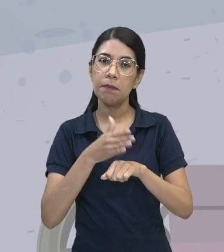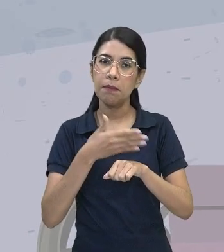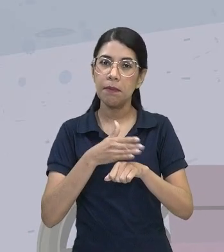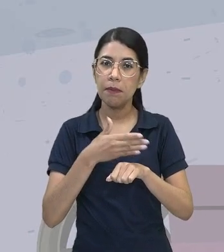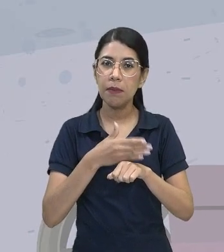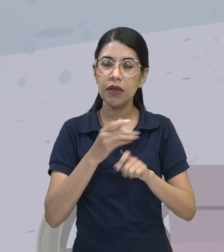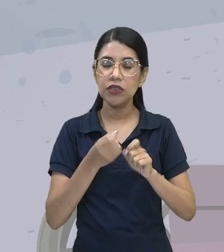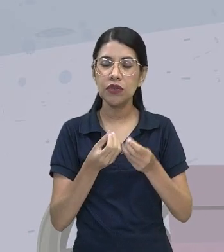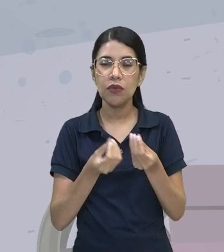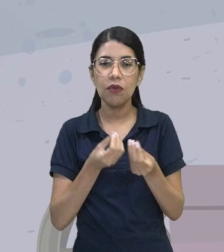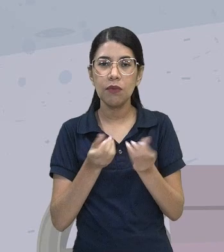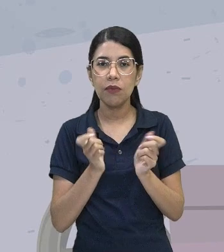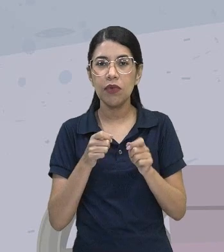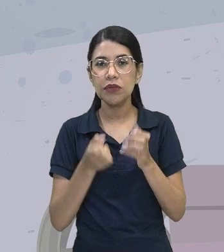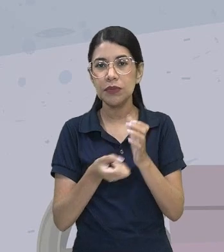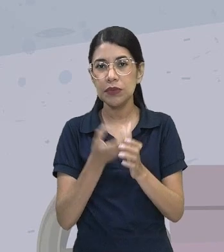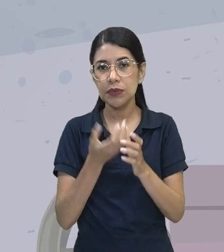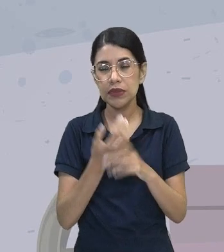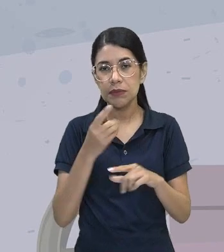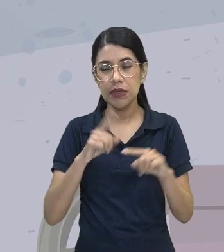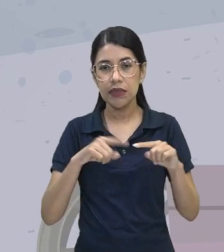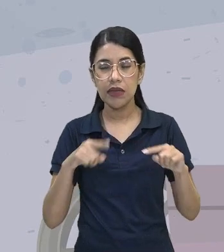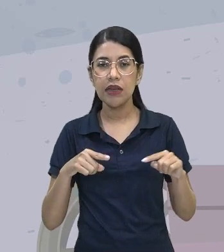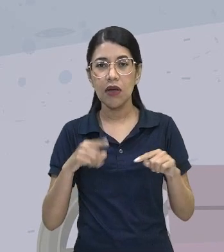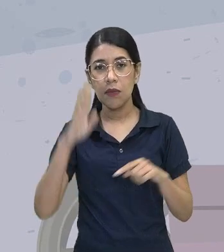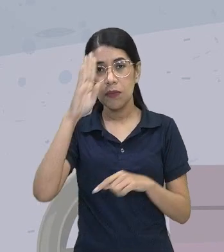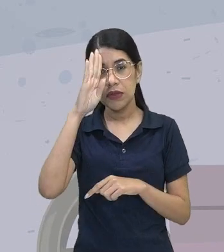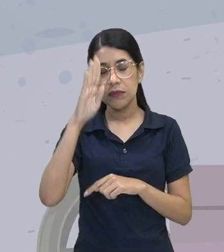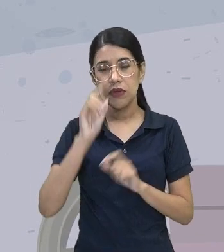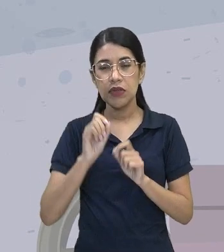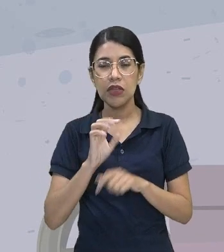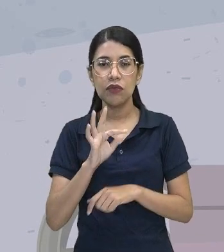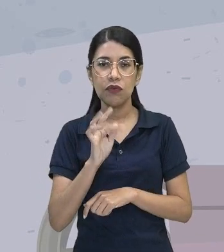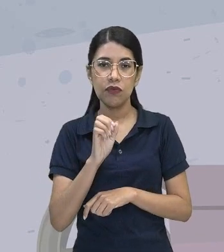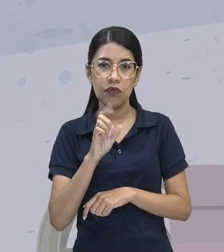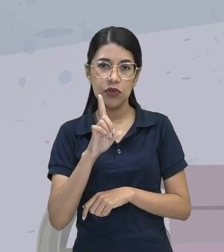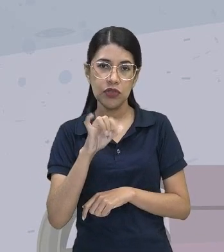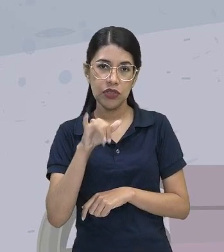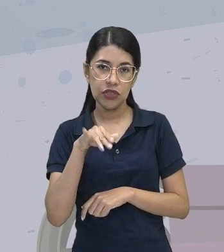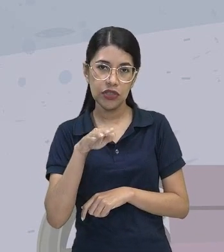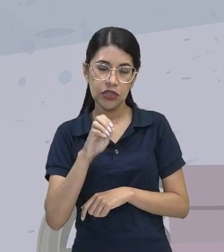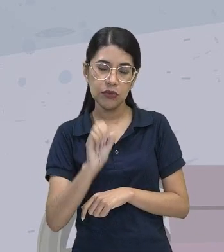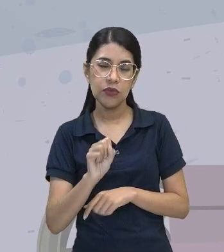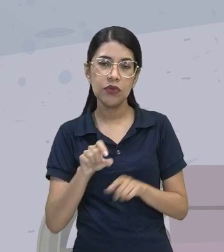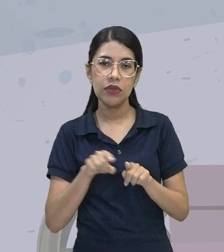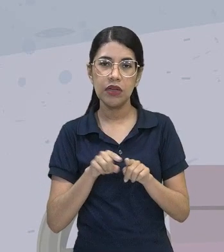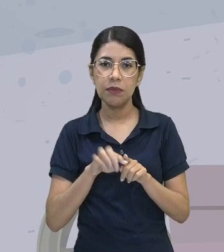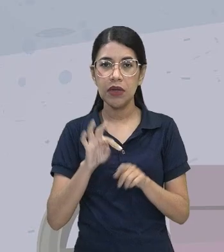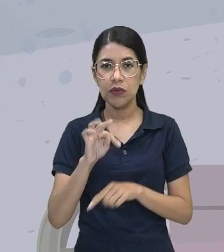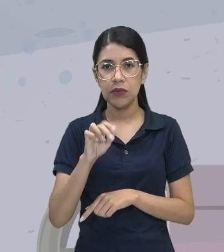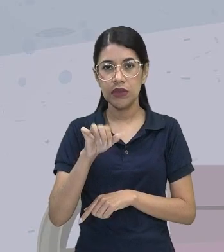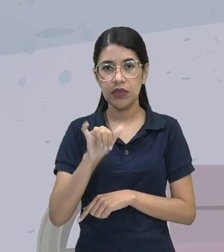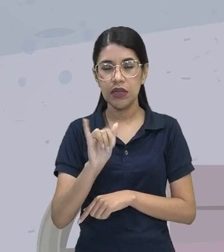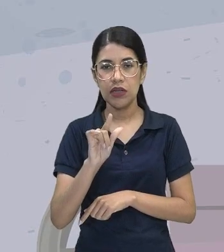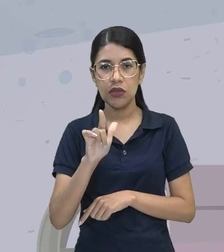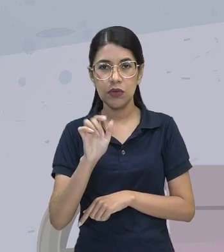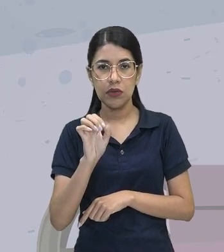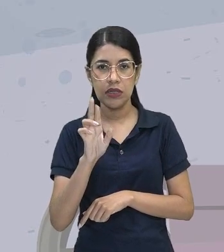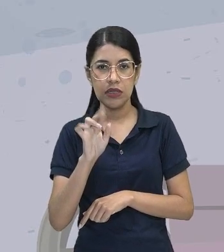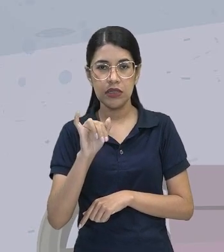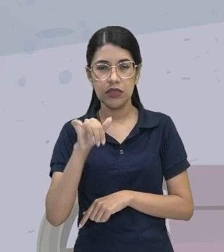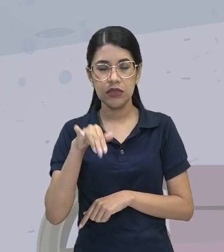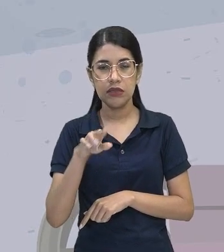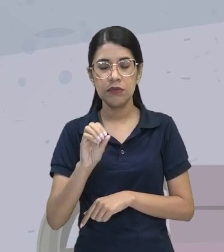de produzir mercadoria através ali, principalmente do Fordismo e do Taylorismo. Aprendemos também a prática da burguesia